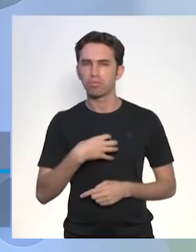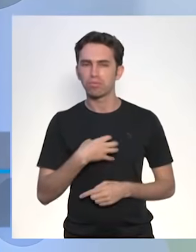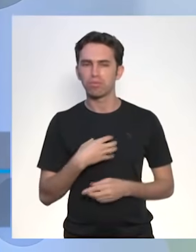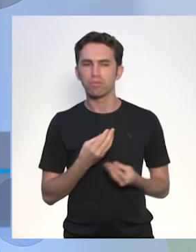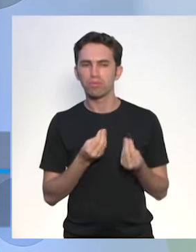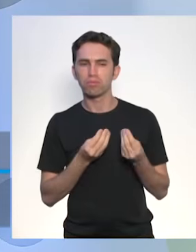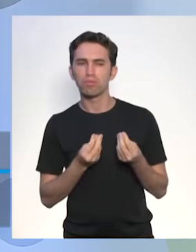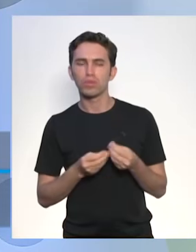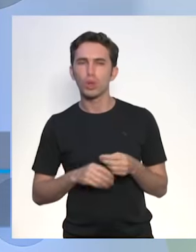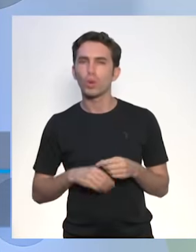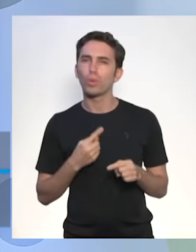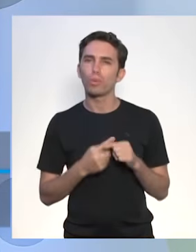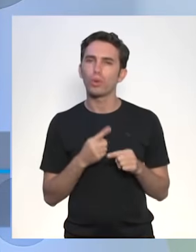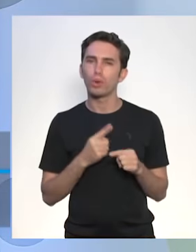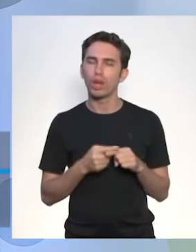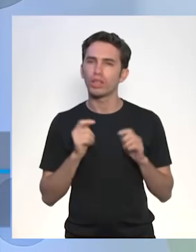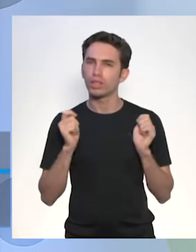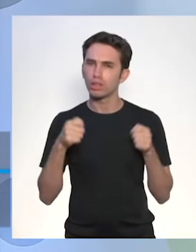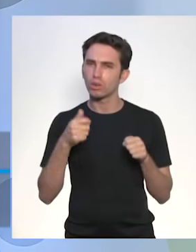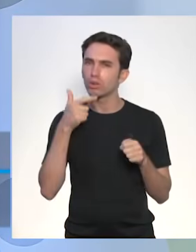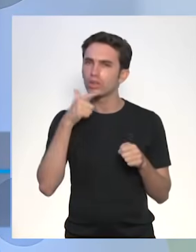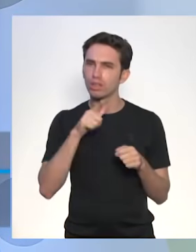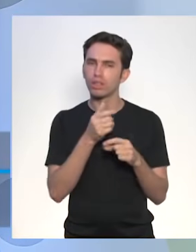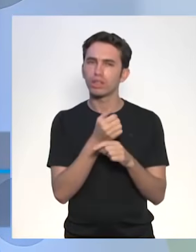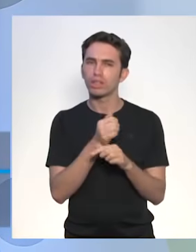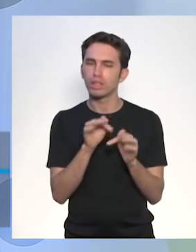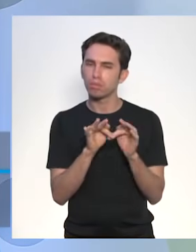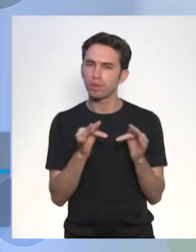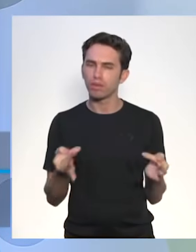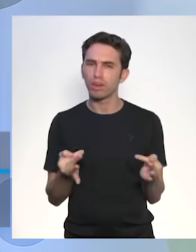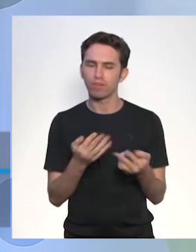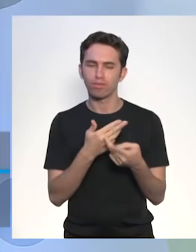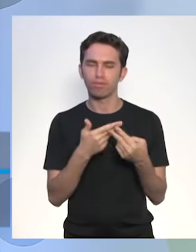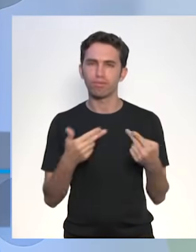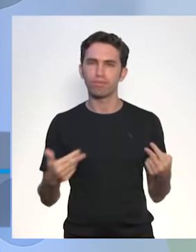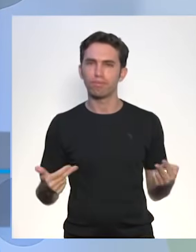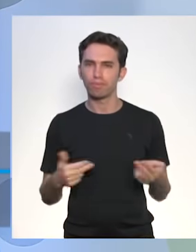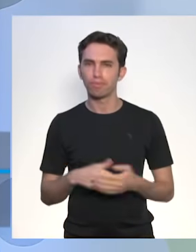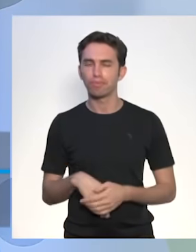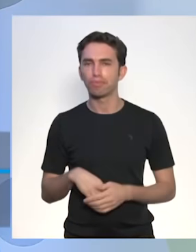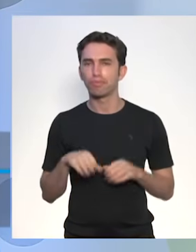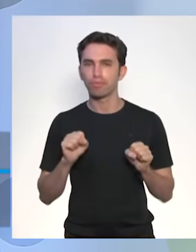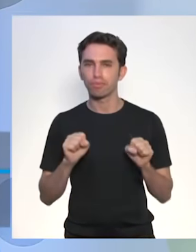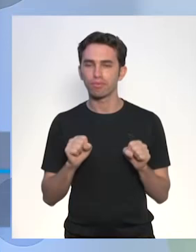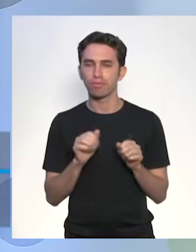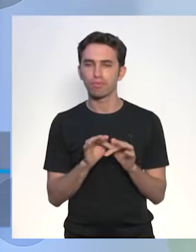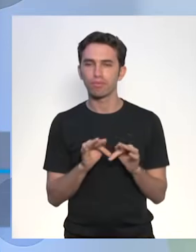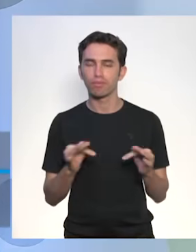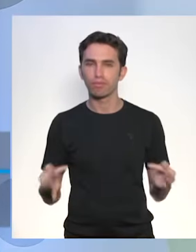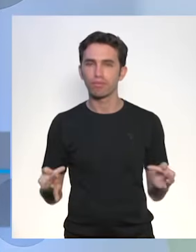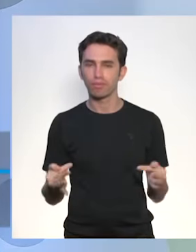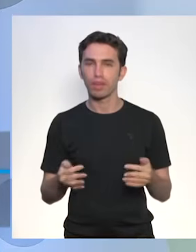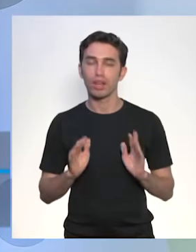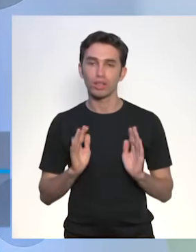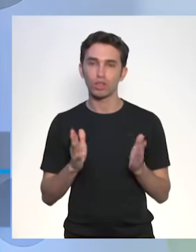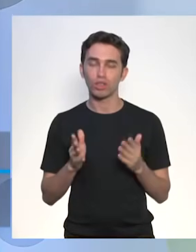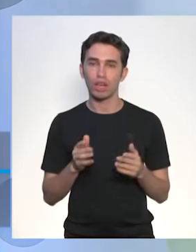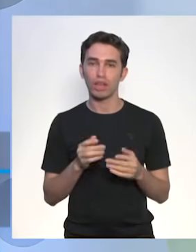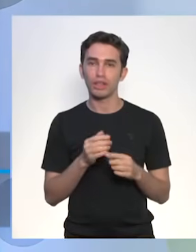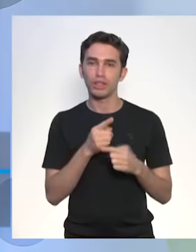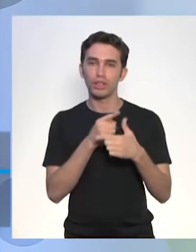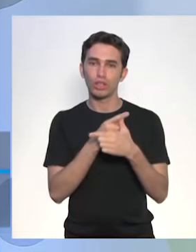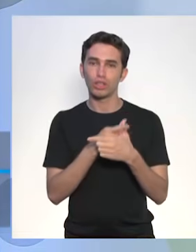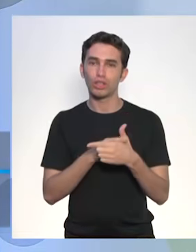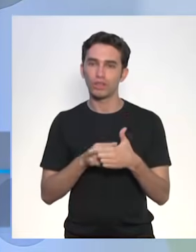podemos simplificar essa fração de várias formas diferentes, né? Nós podemos simplificar essa fração já dividindo ela por